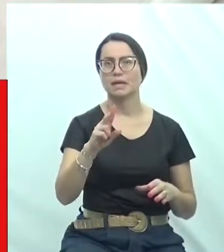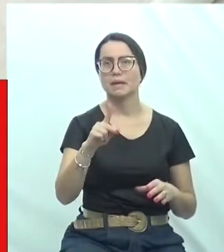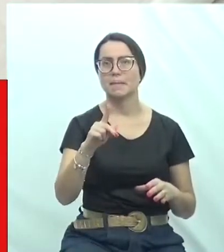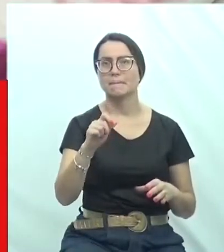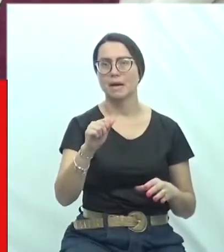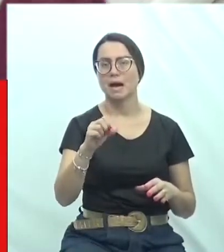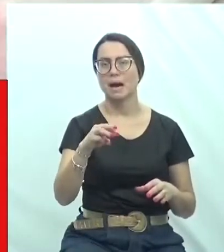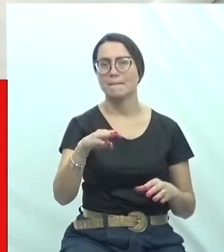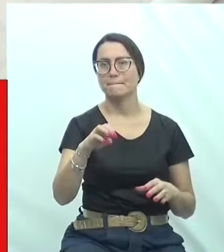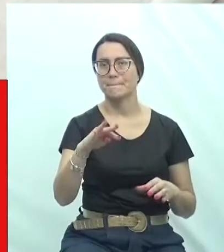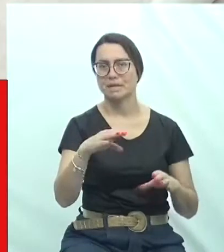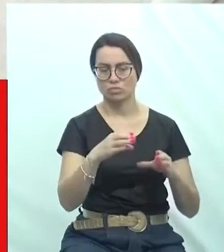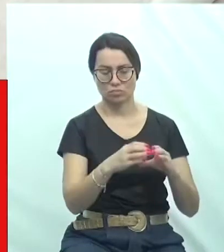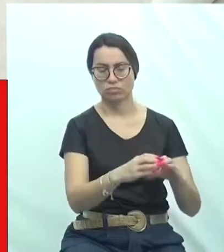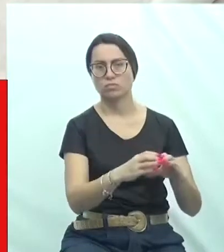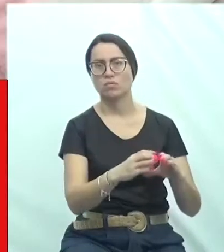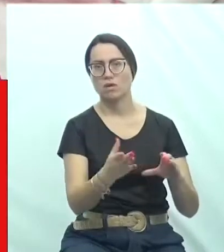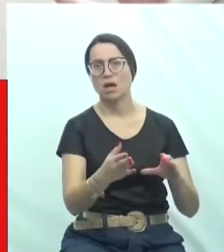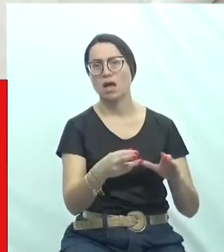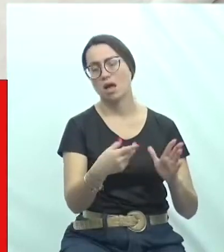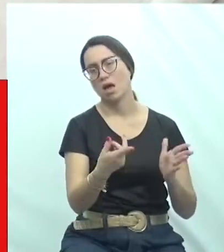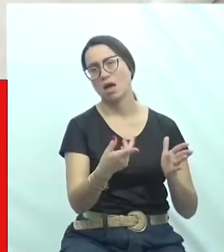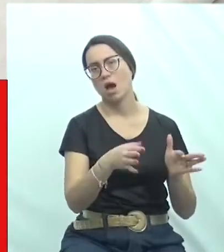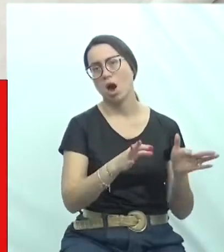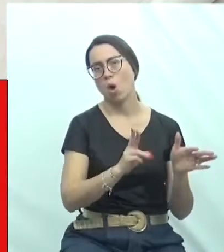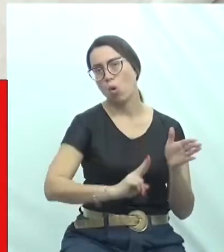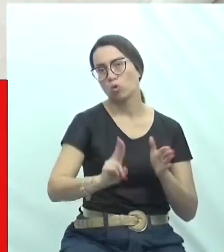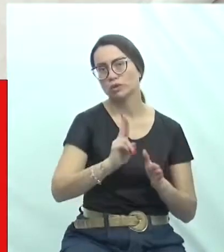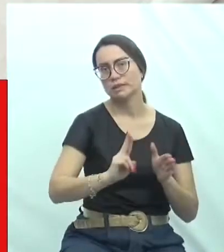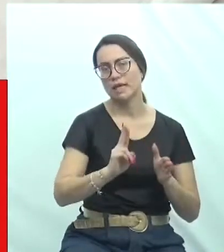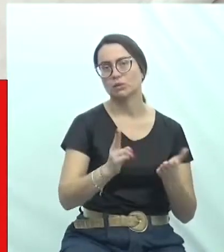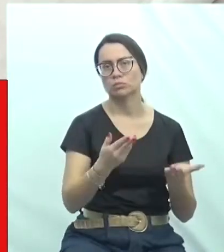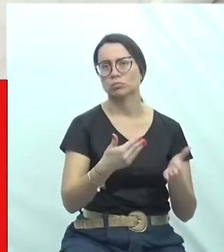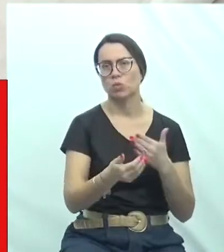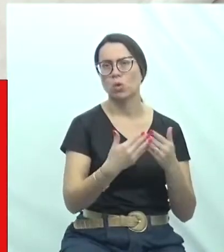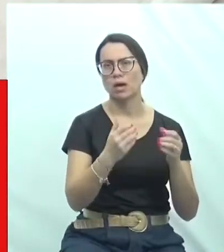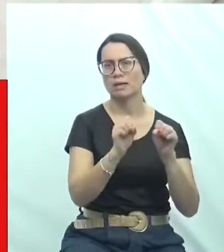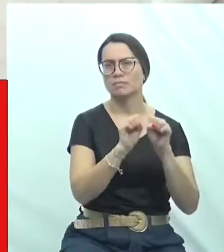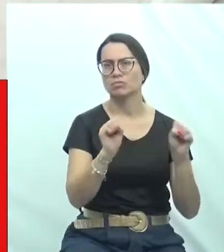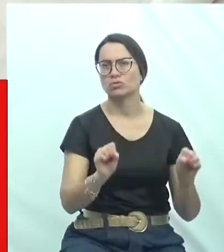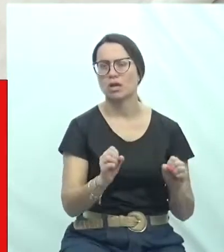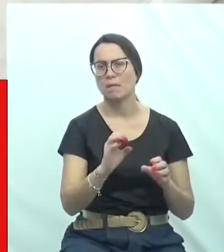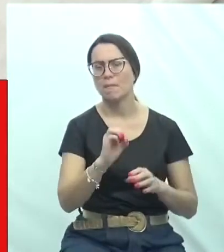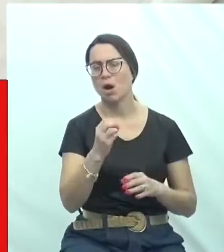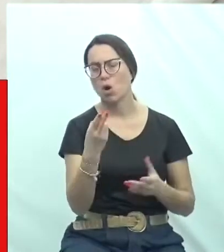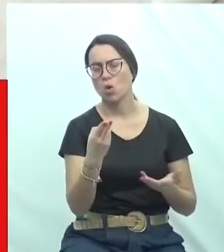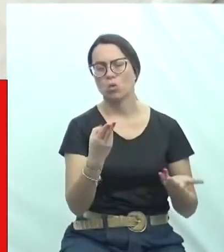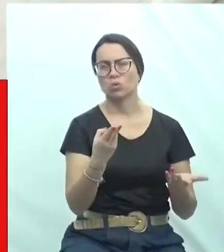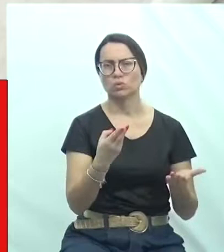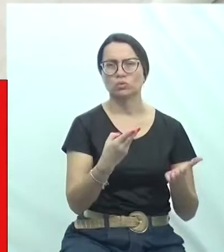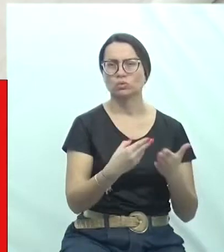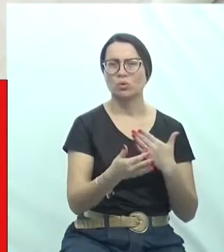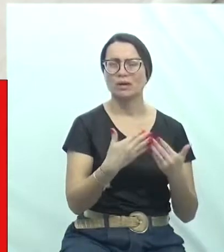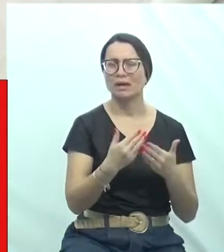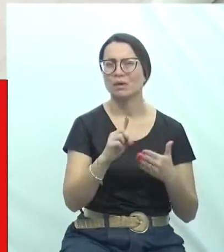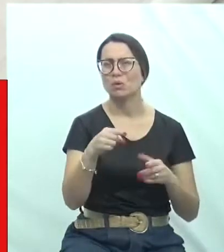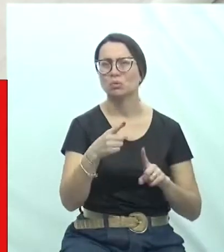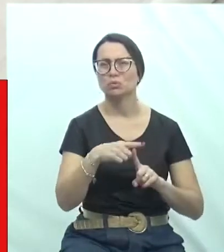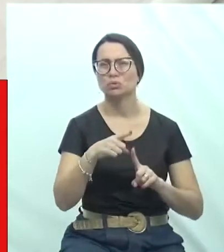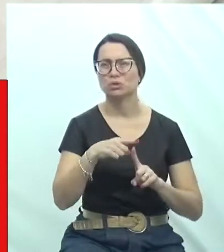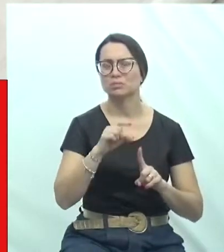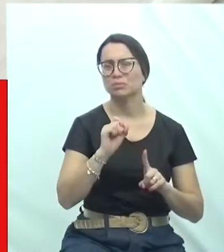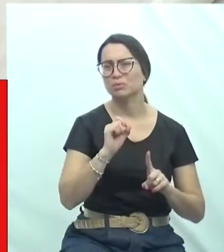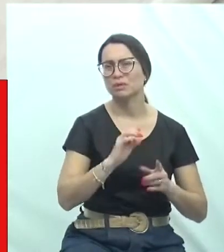para algum sistema, algum órgão de medição e qualquer outro tipo